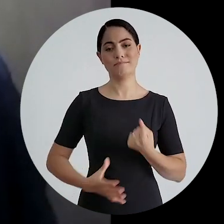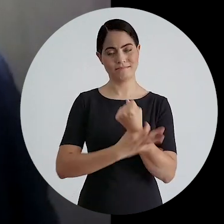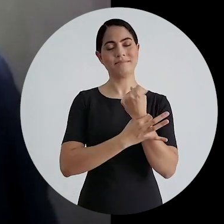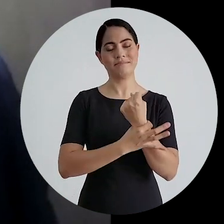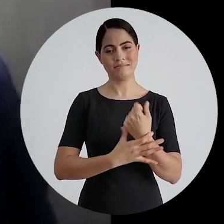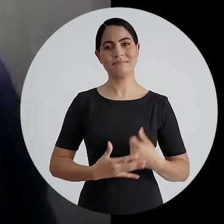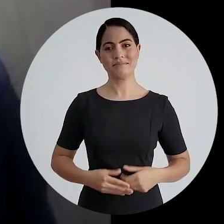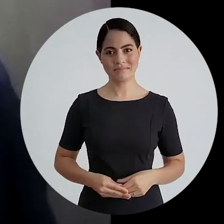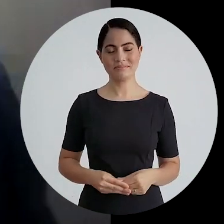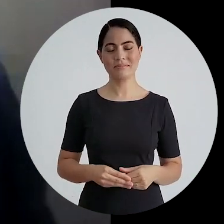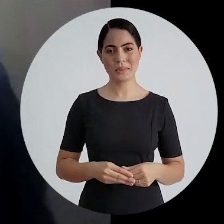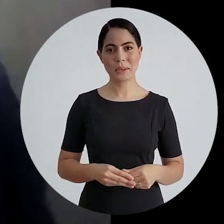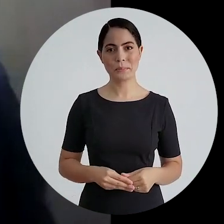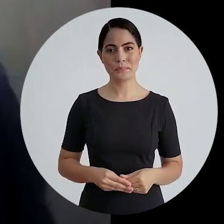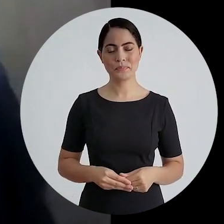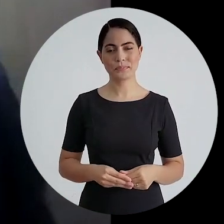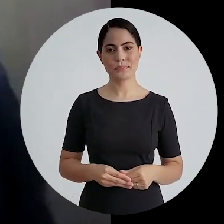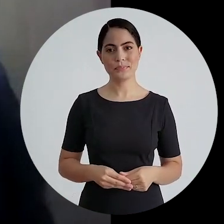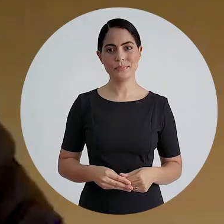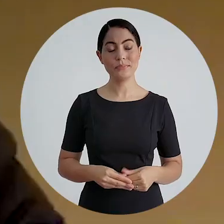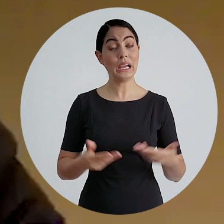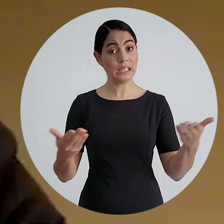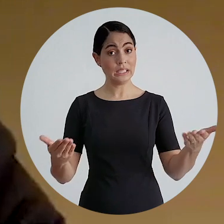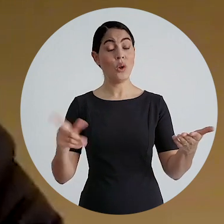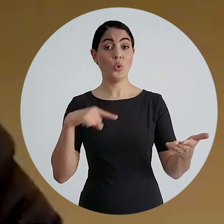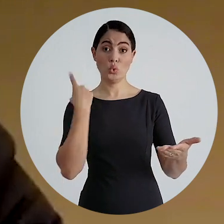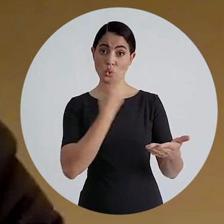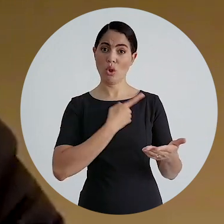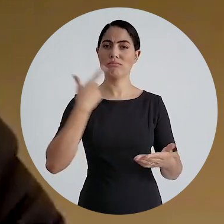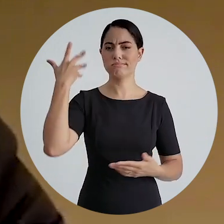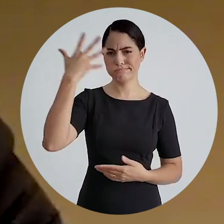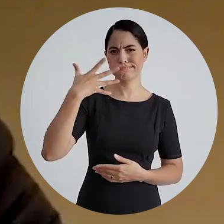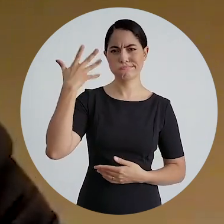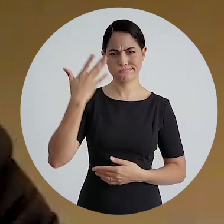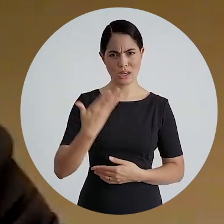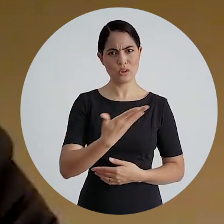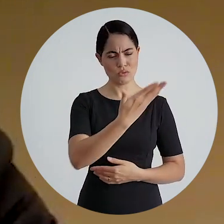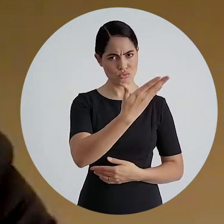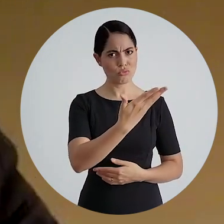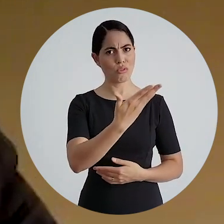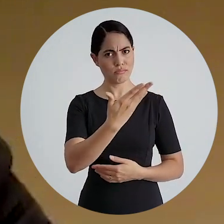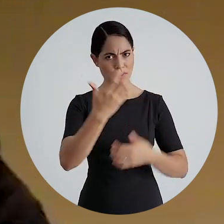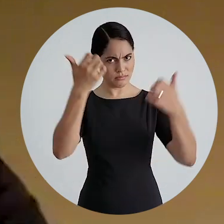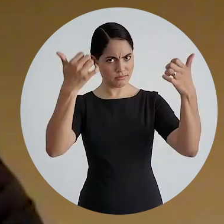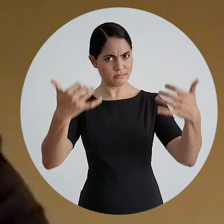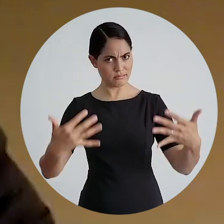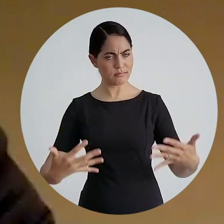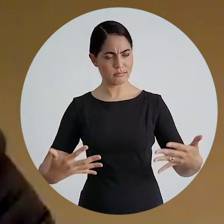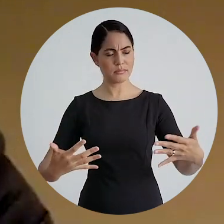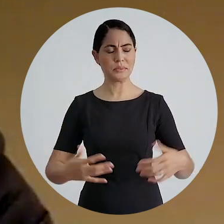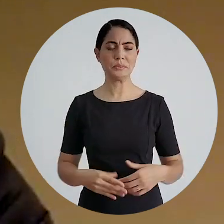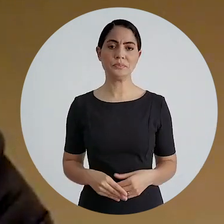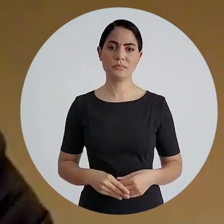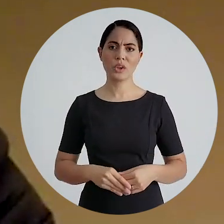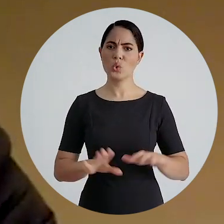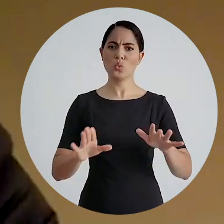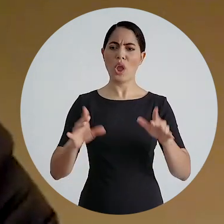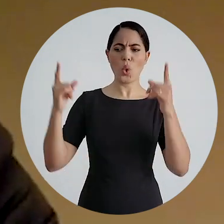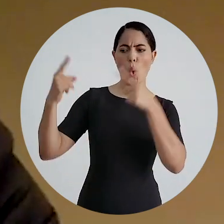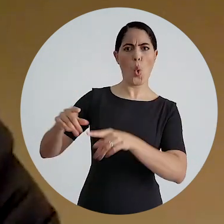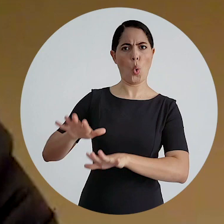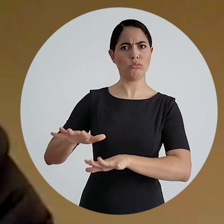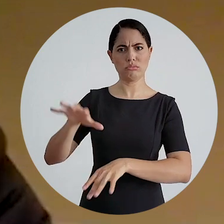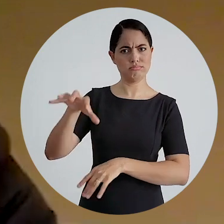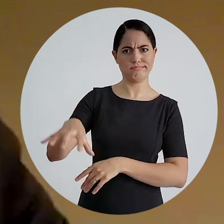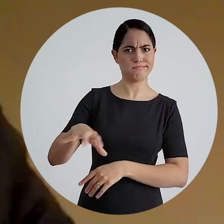garantidor dos direitos humanos. A gente fala, e é bom ressaltar isso, o senhor inclusive acabou de